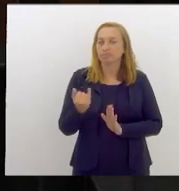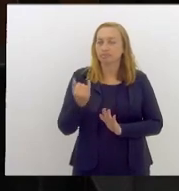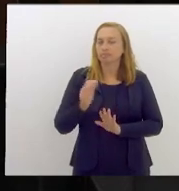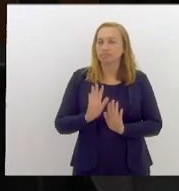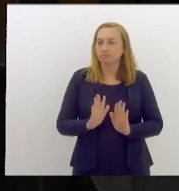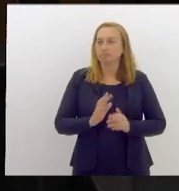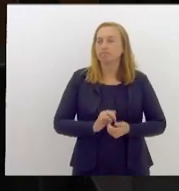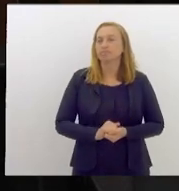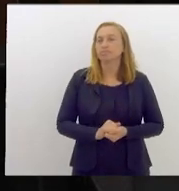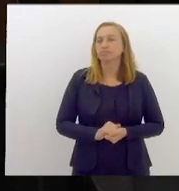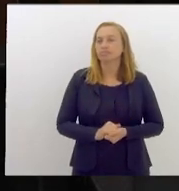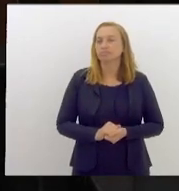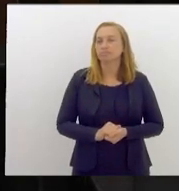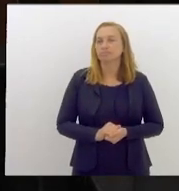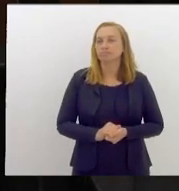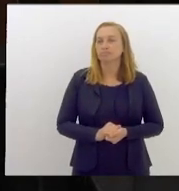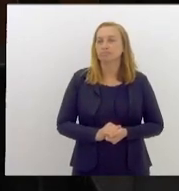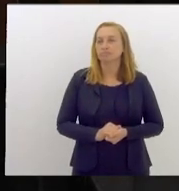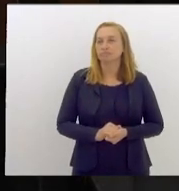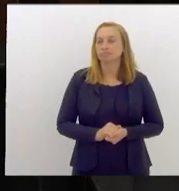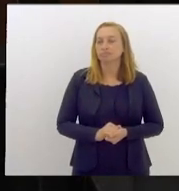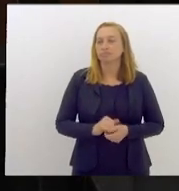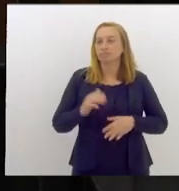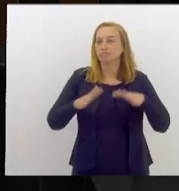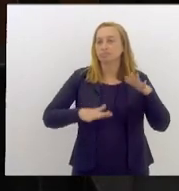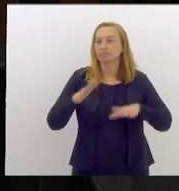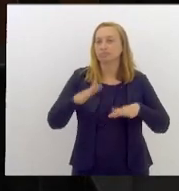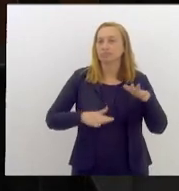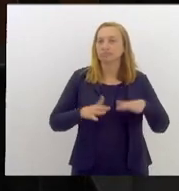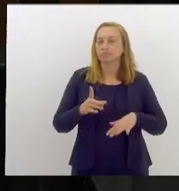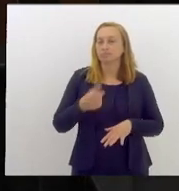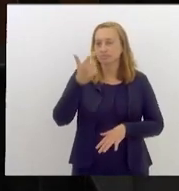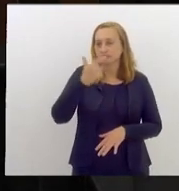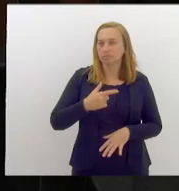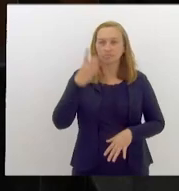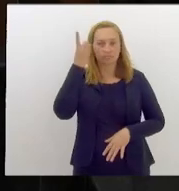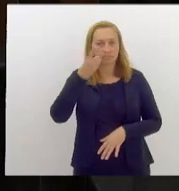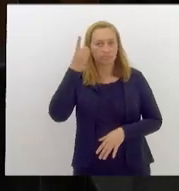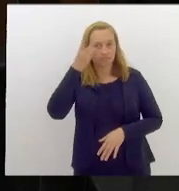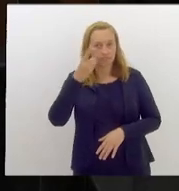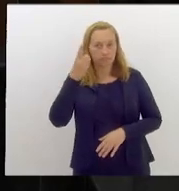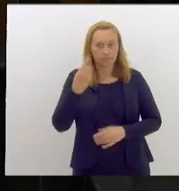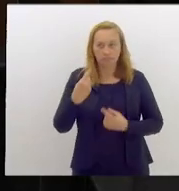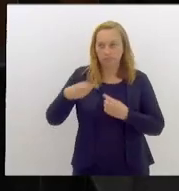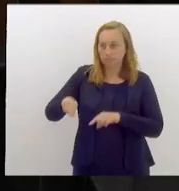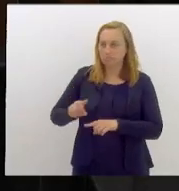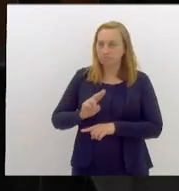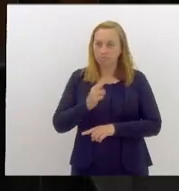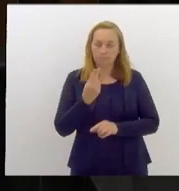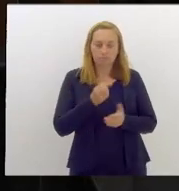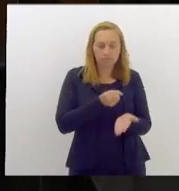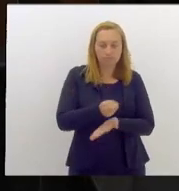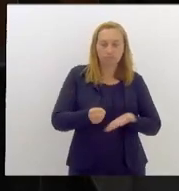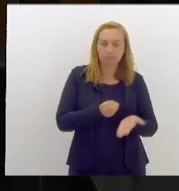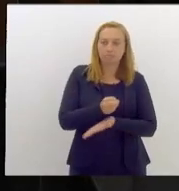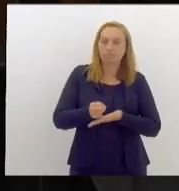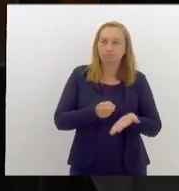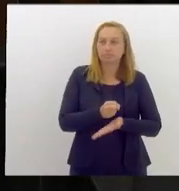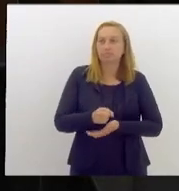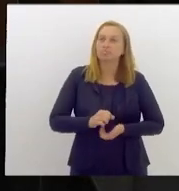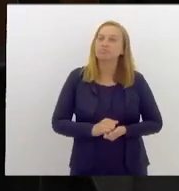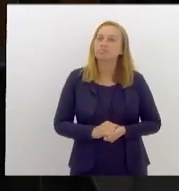aí Independente de sermos deputados da oposição ou da base